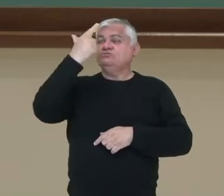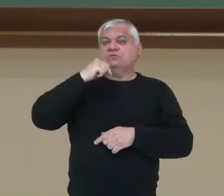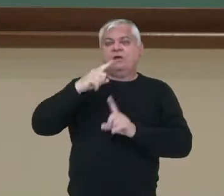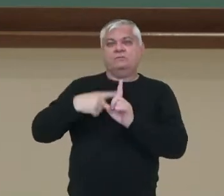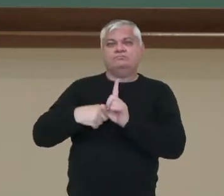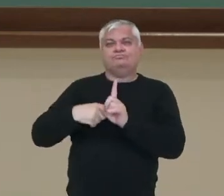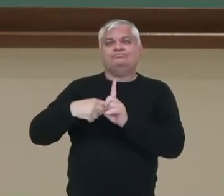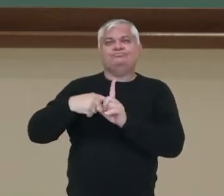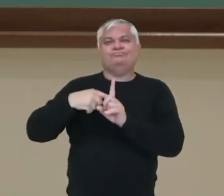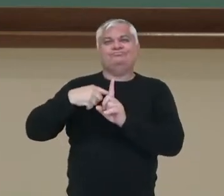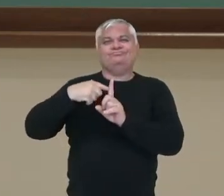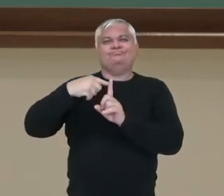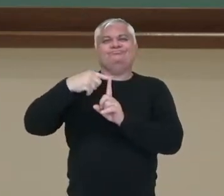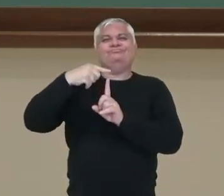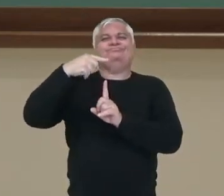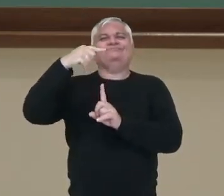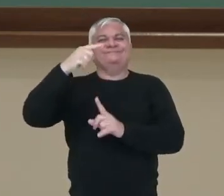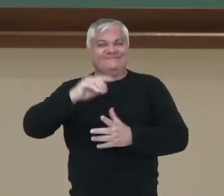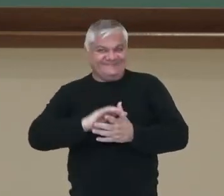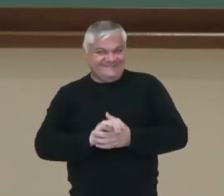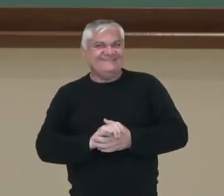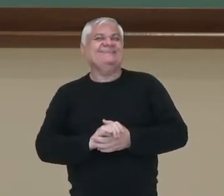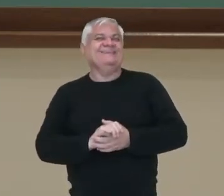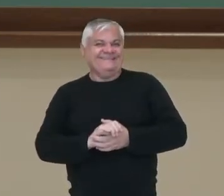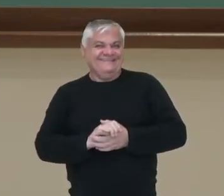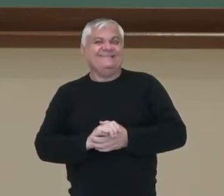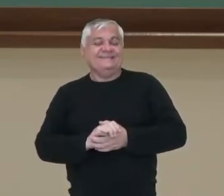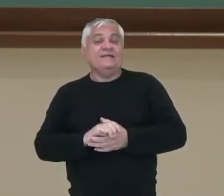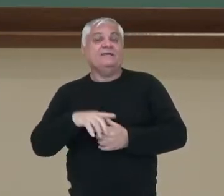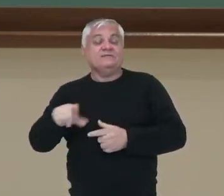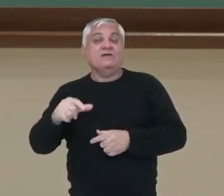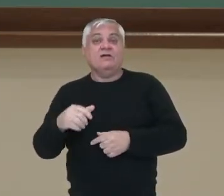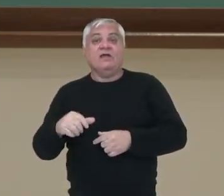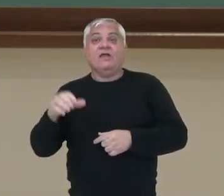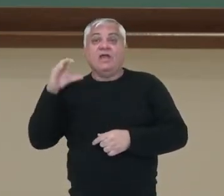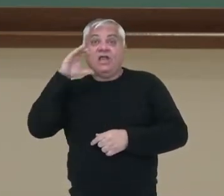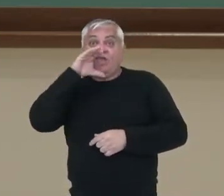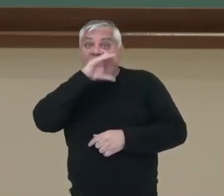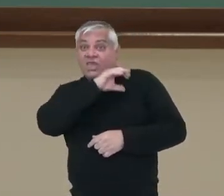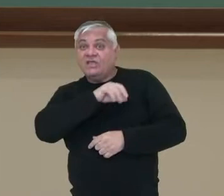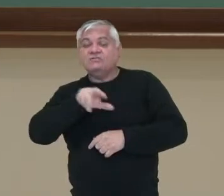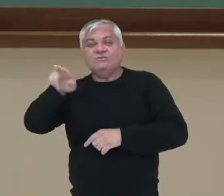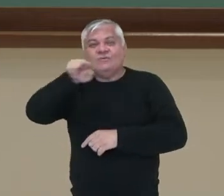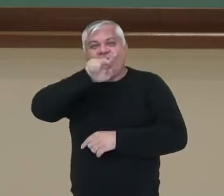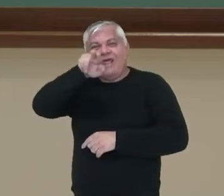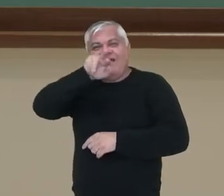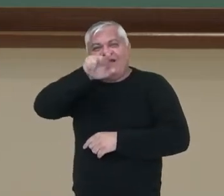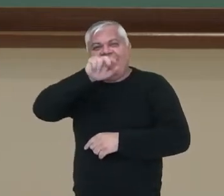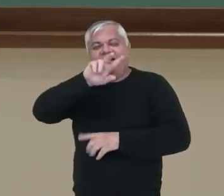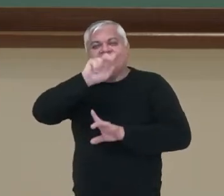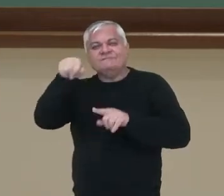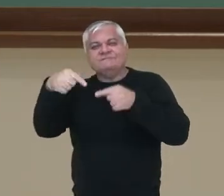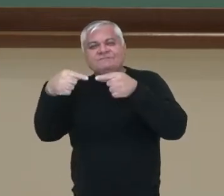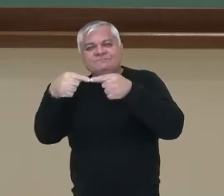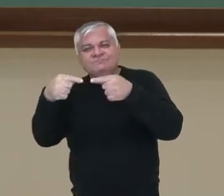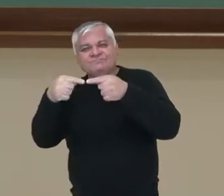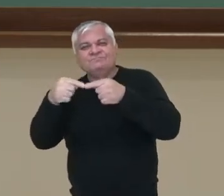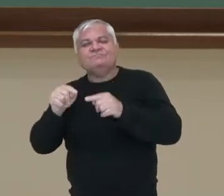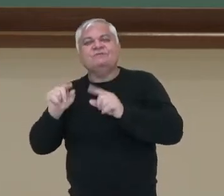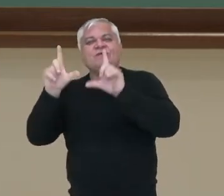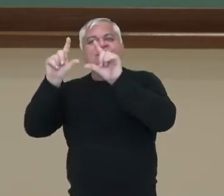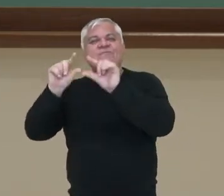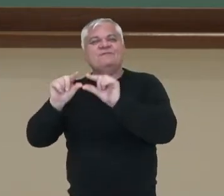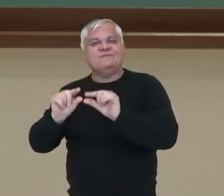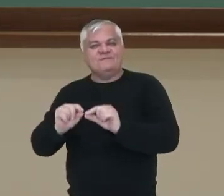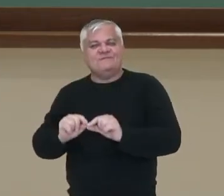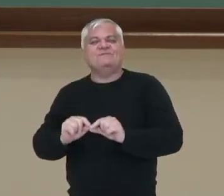as reações químicas vão acontecer mais quando está quente, no caso do lagarto, certo? Entre mamíferos ela diminui um